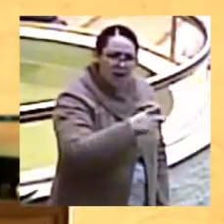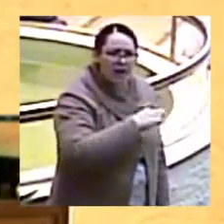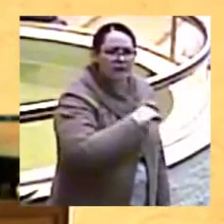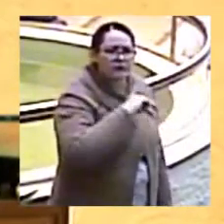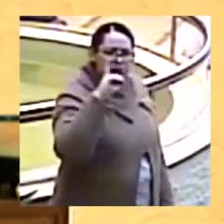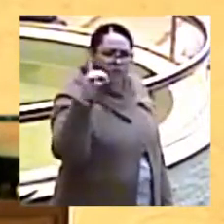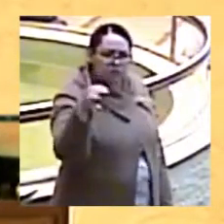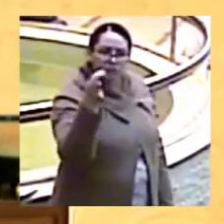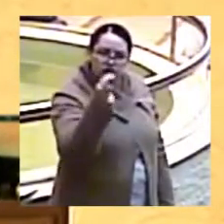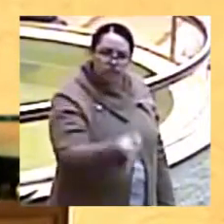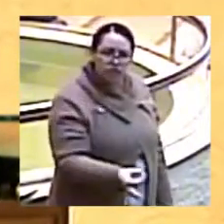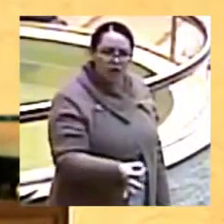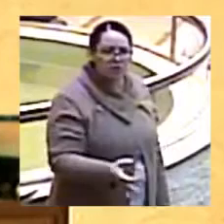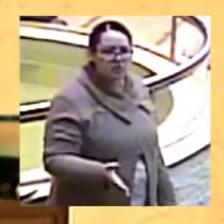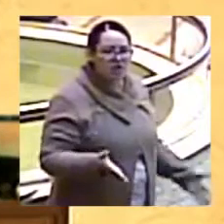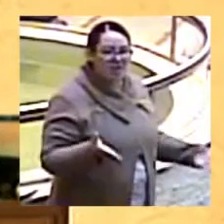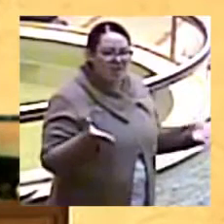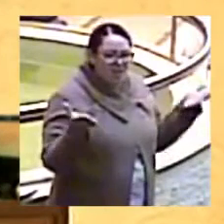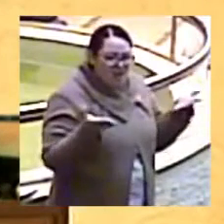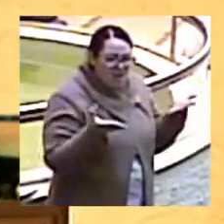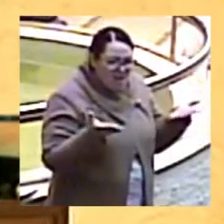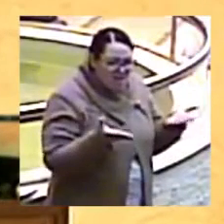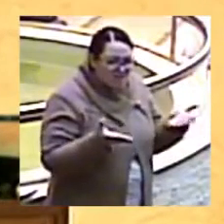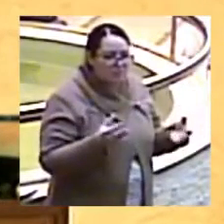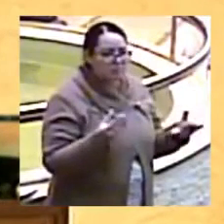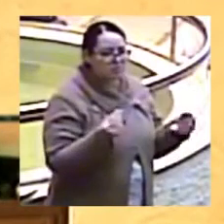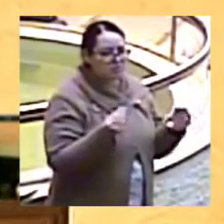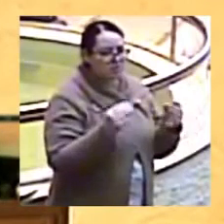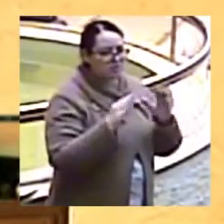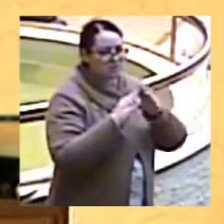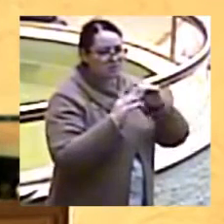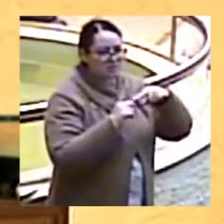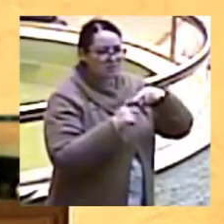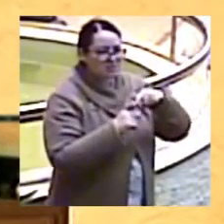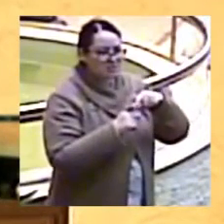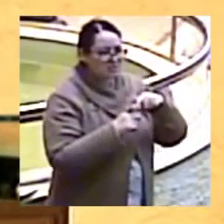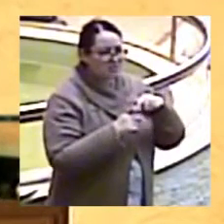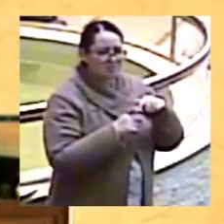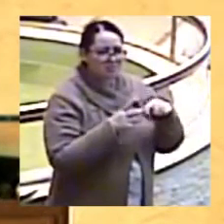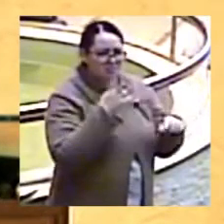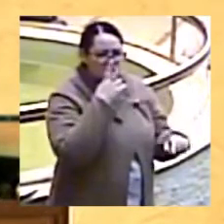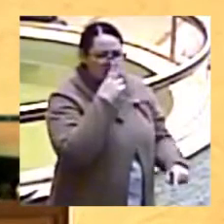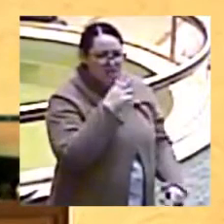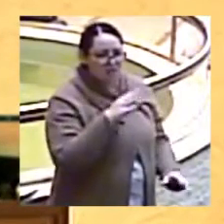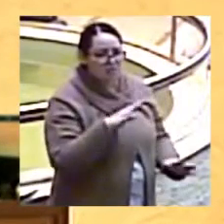Hoje, muitas igrejas se tornaram covil de salteadores.